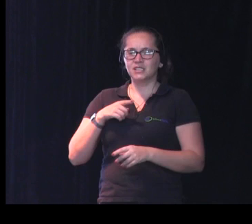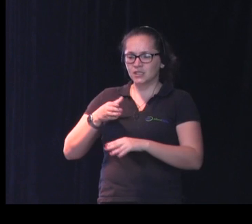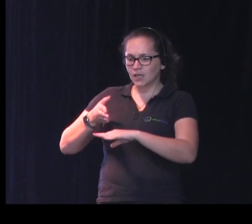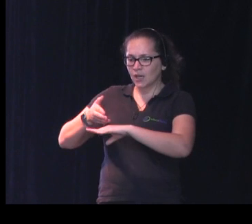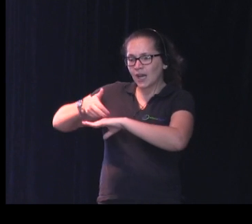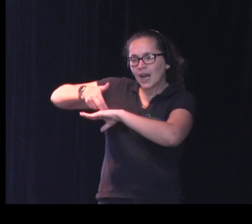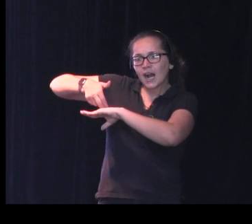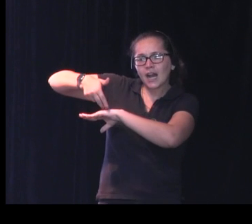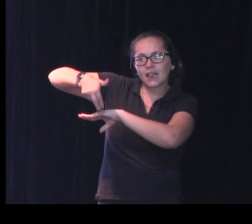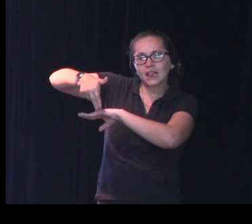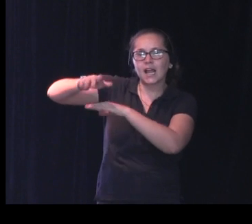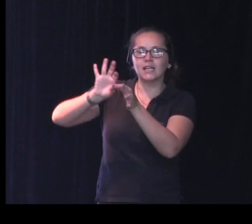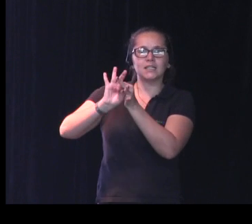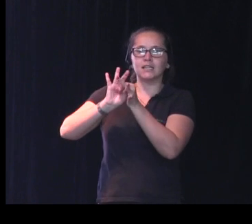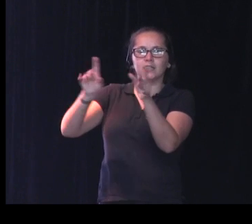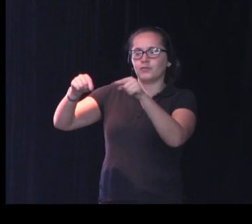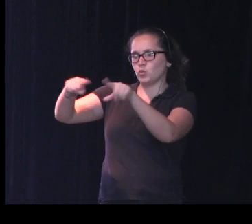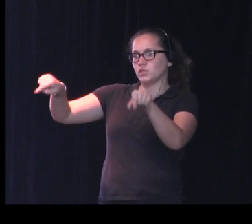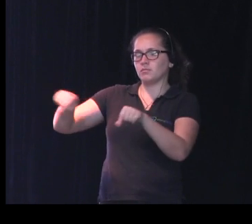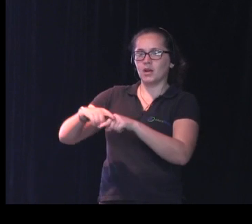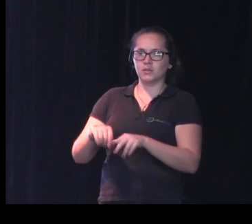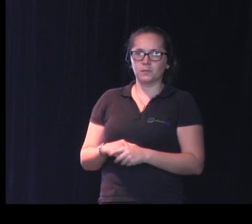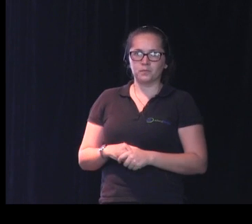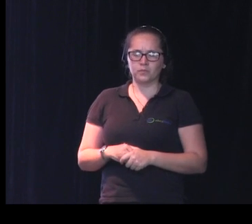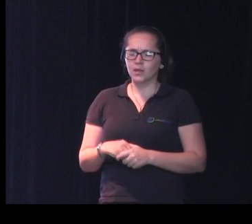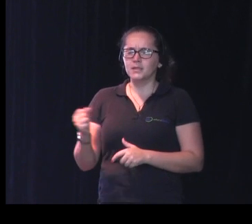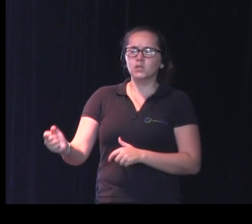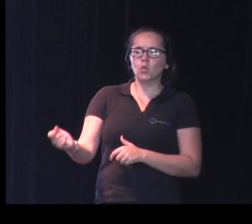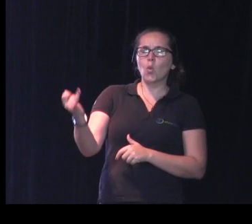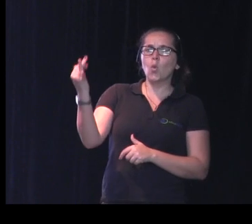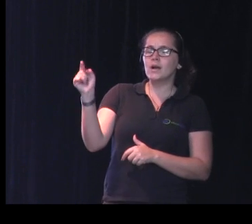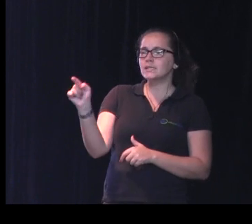quantidade de atravessar livremente esse espaço.